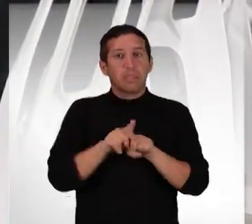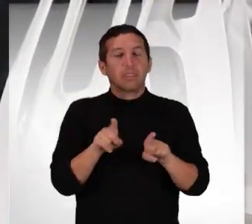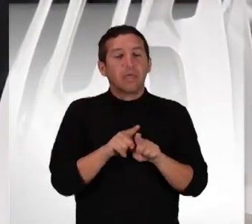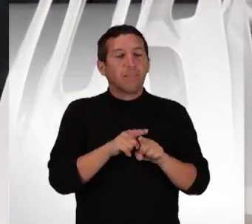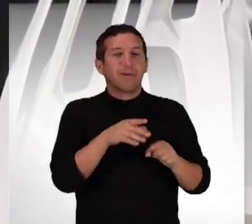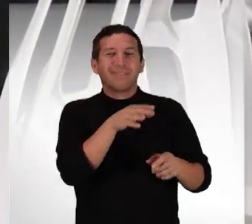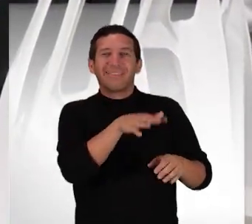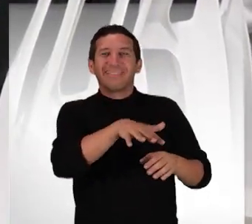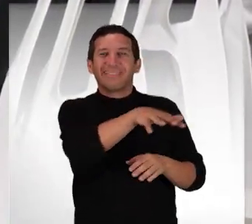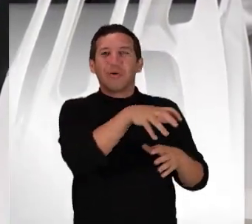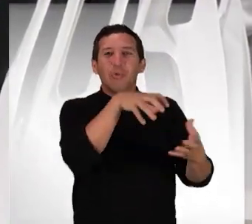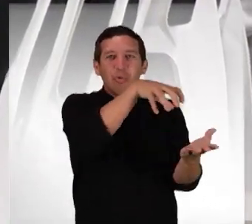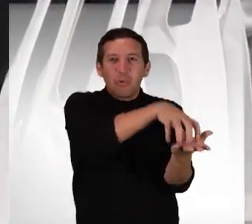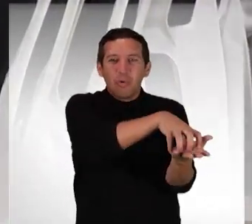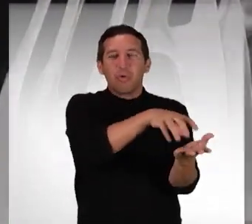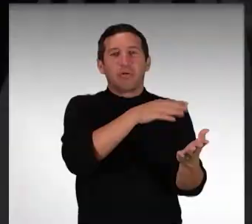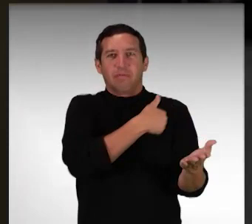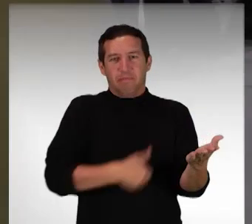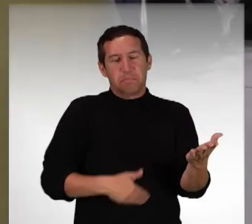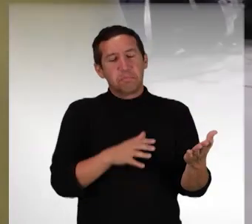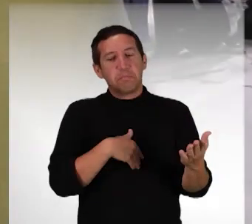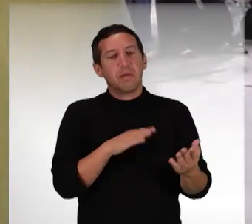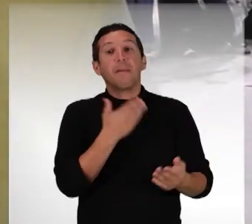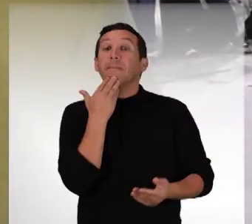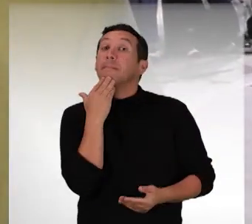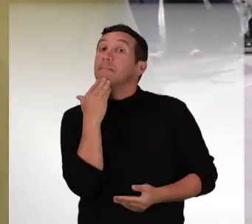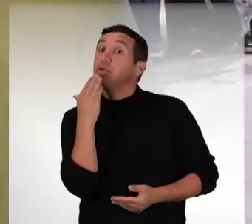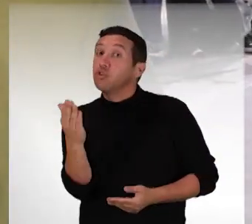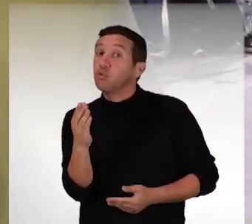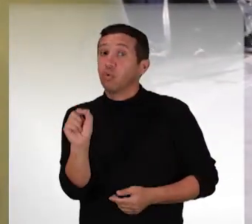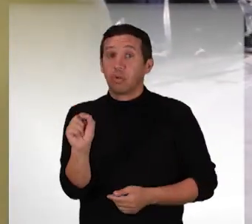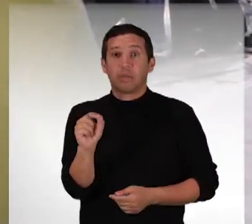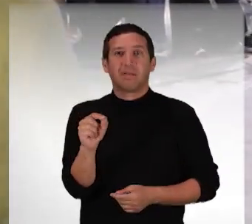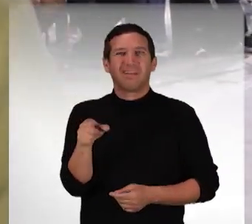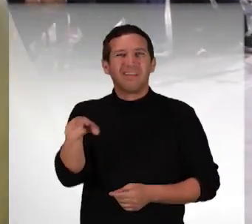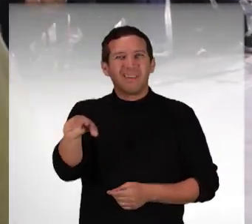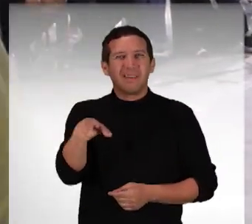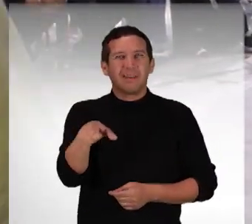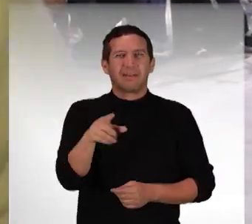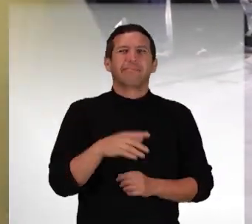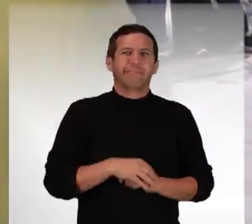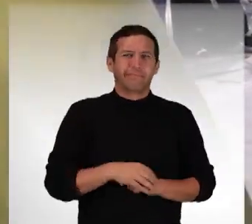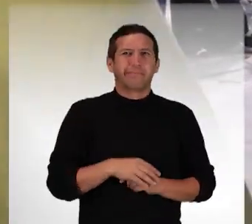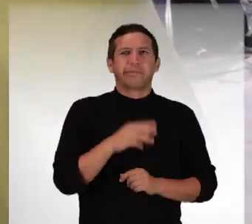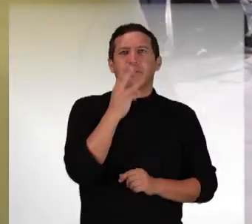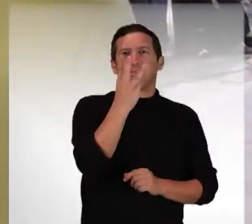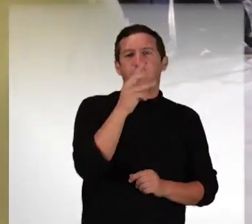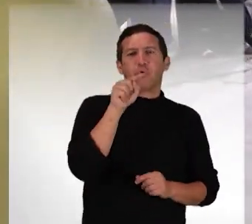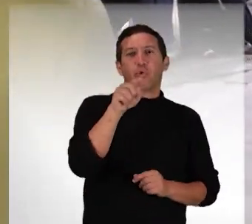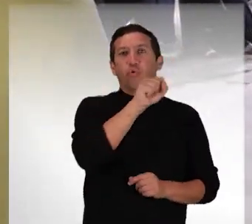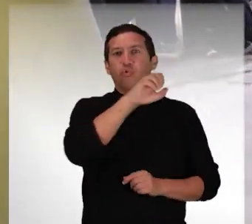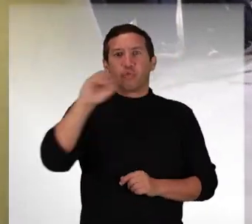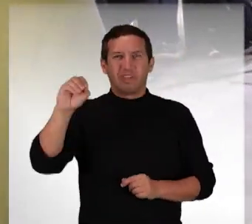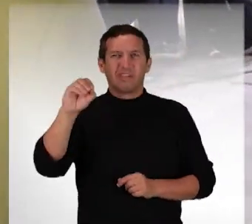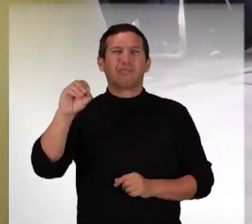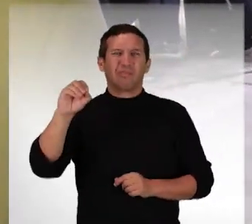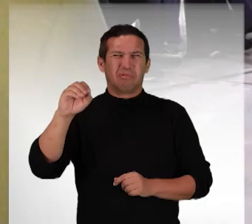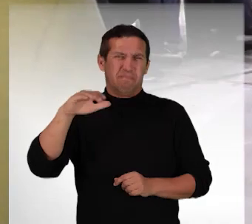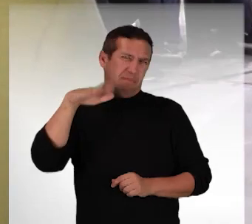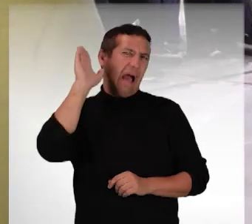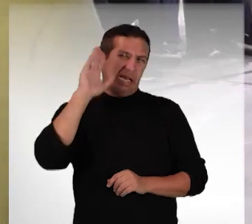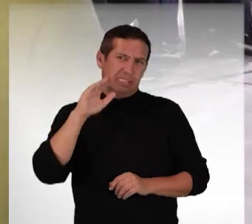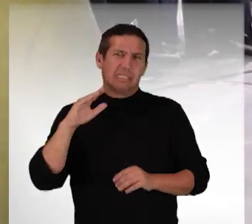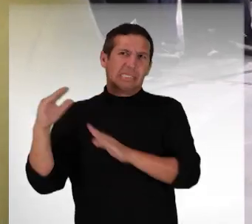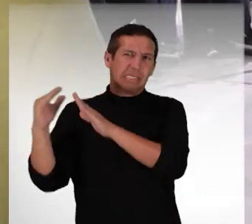para definir o futuro de suas casas. O Estado entrou com um pedido inicial para demolir 893 casas. Hoje, o